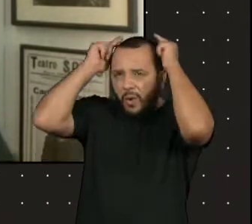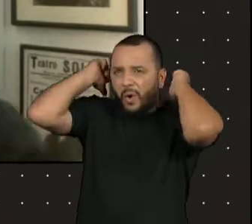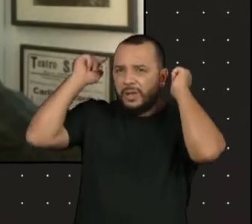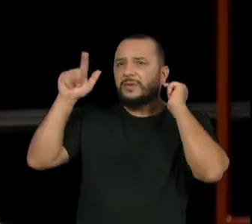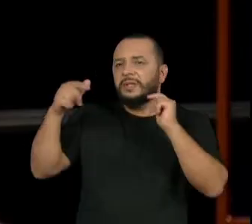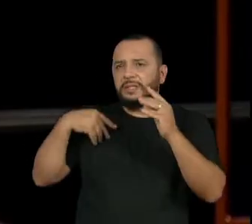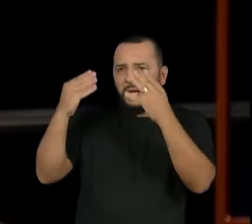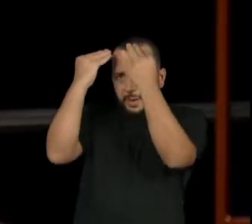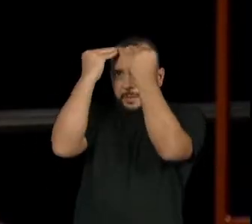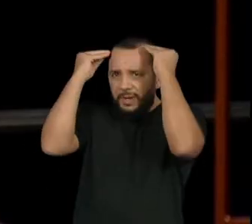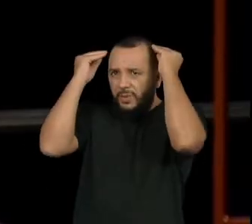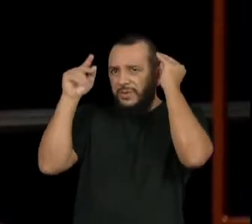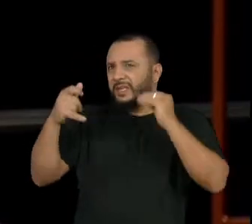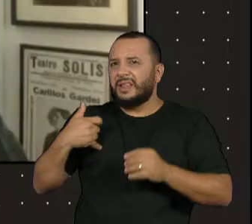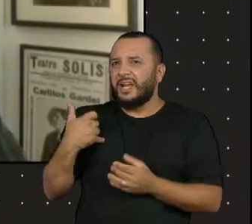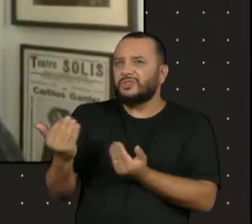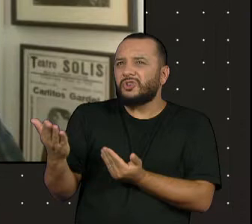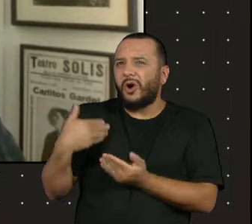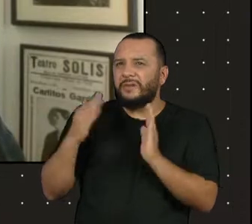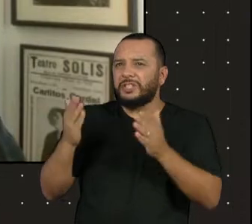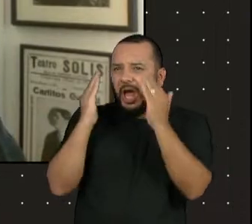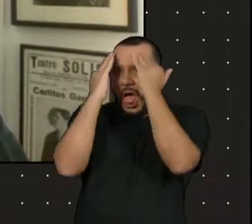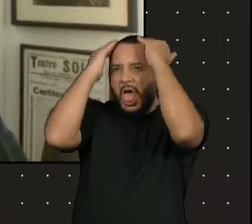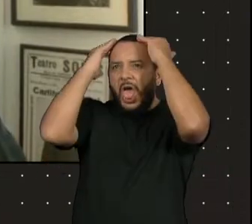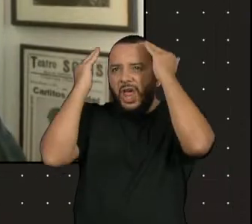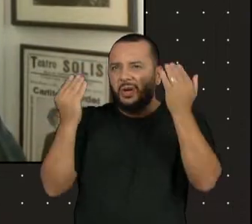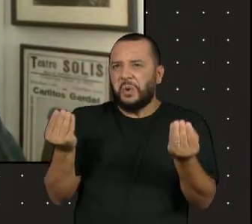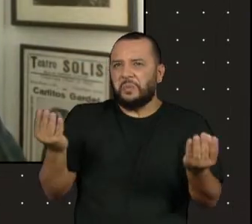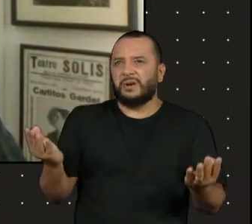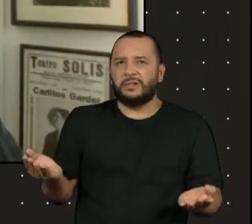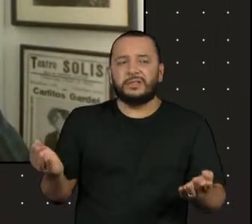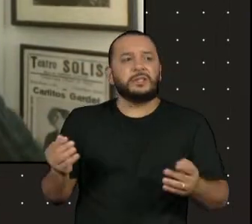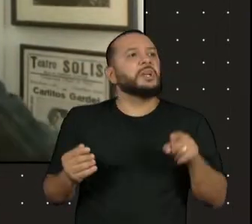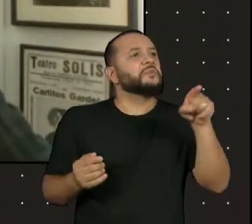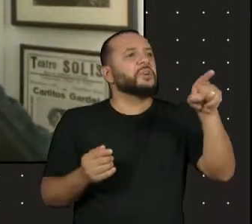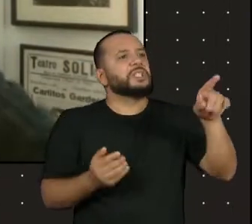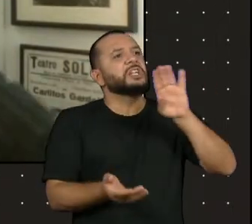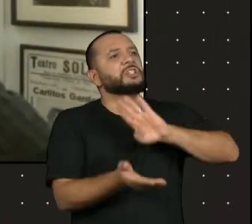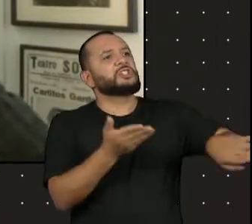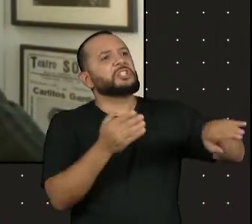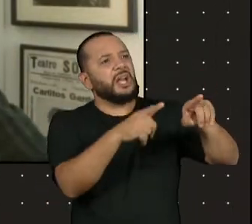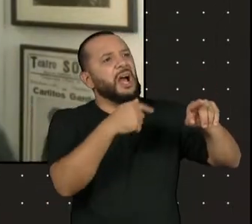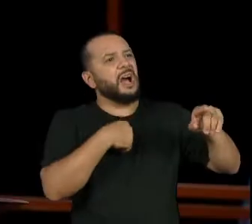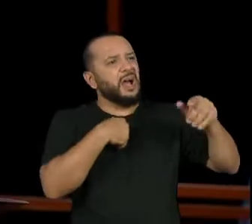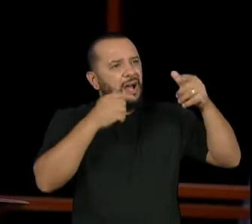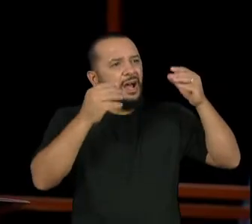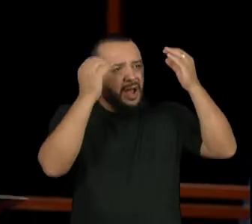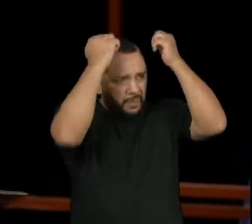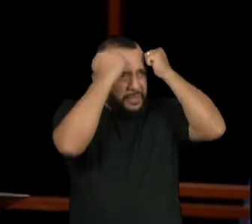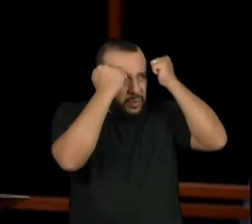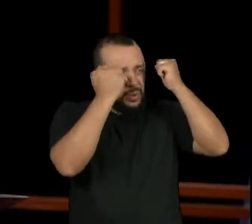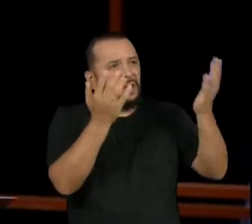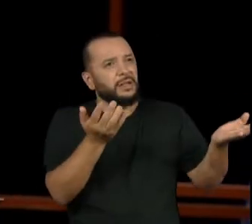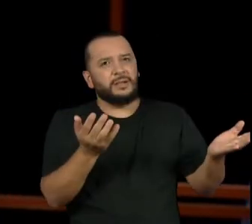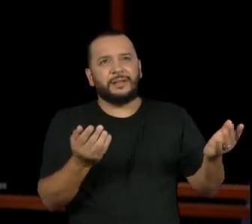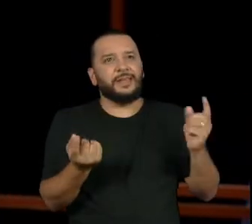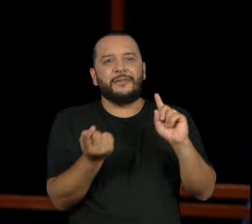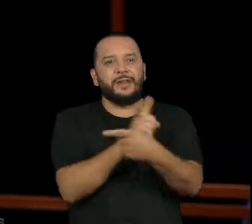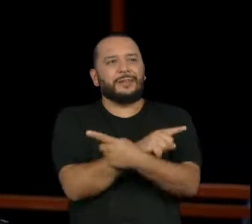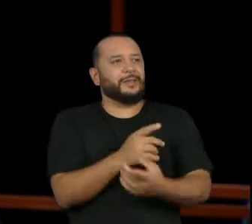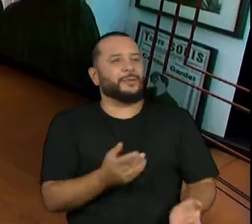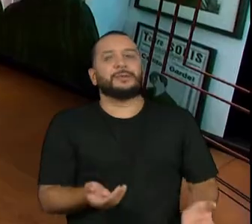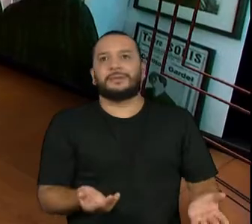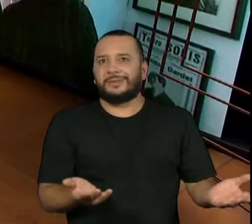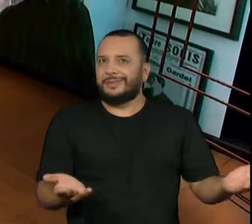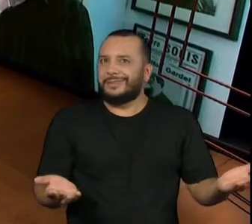dessa idade com essa careca, não dá. O Rubens, você tem que tirar essa peruca, porque um cara mais velho não pode usar peruca. Inverteu.